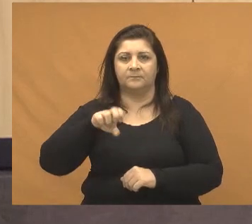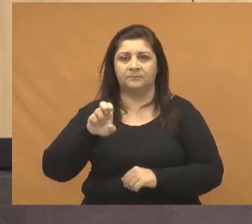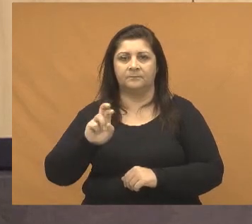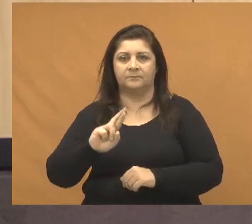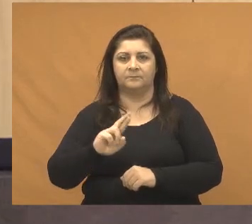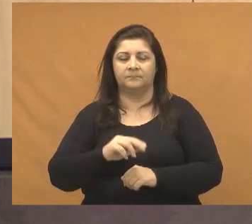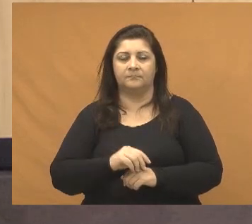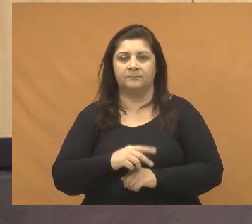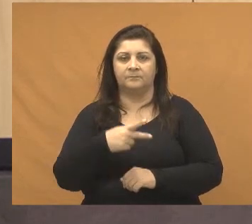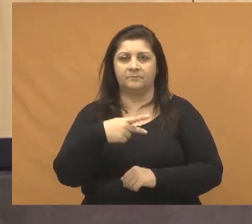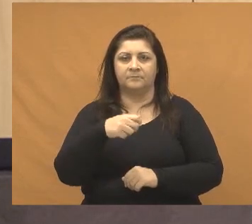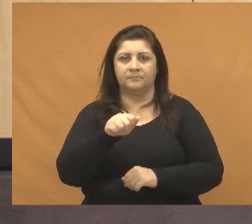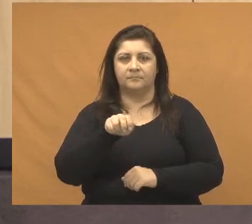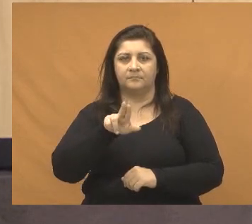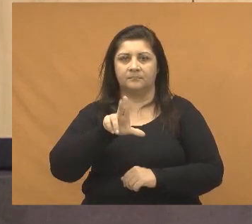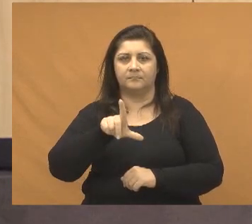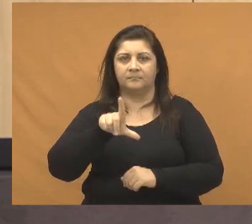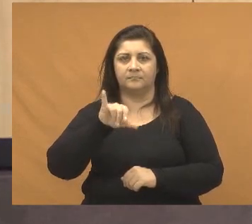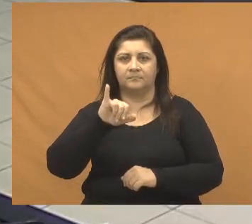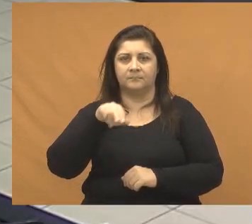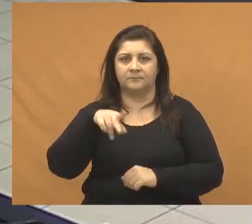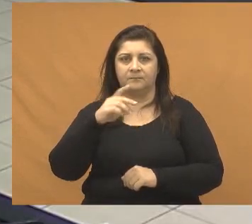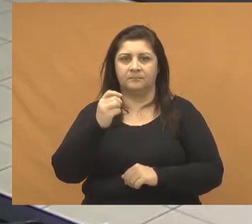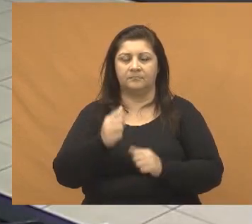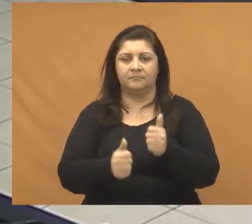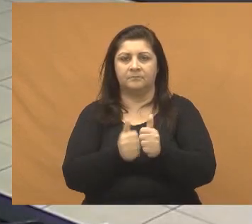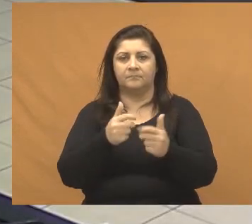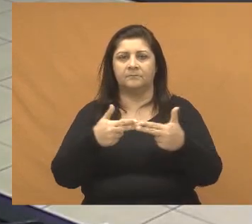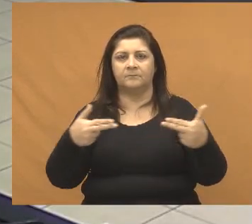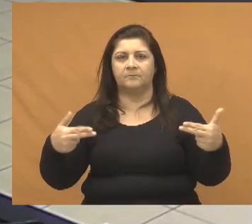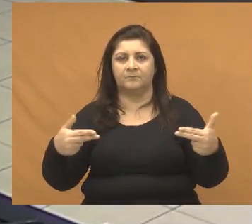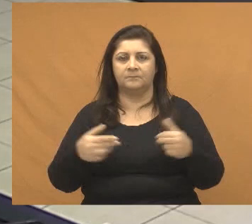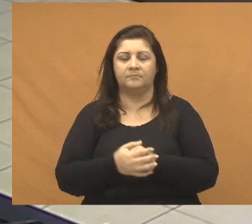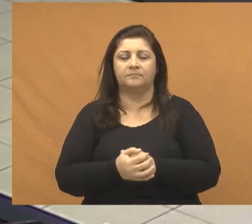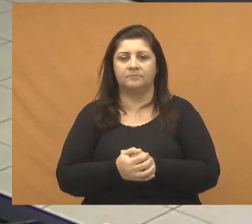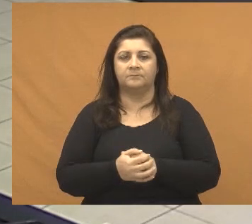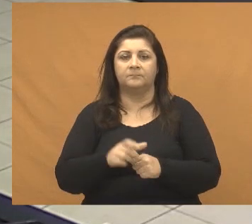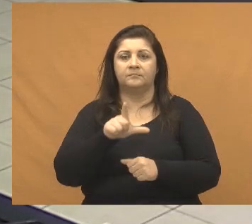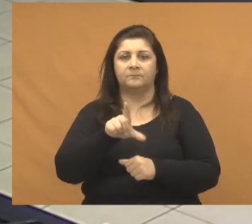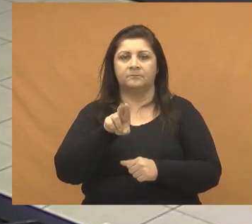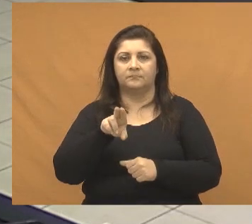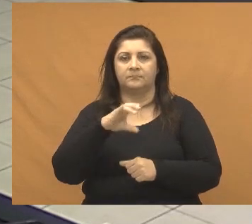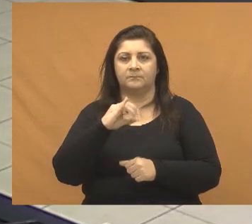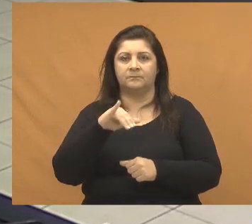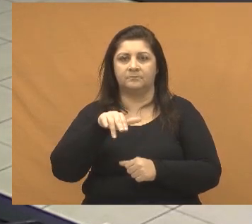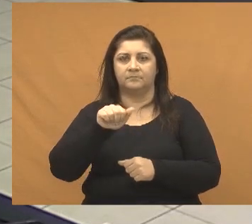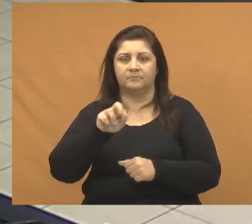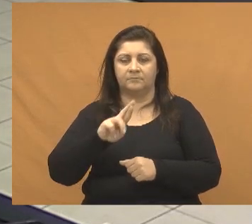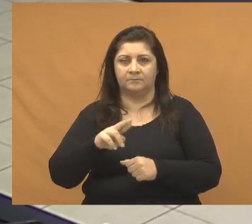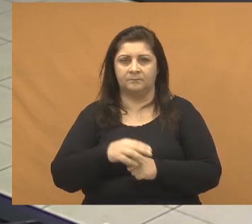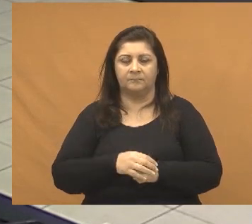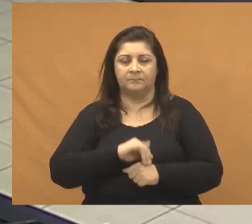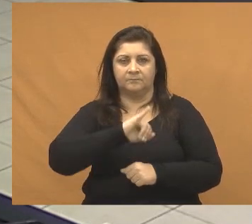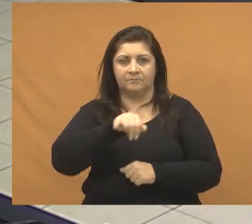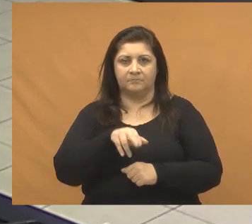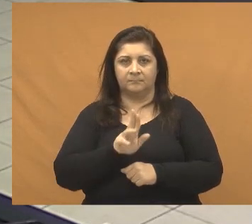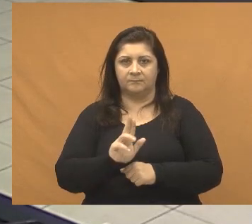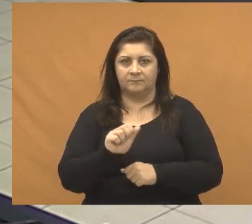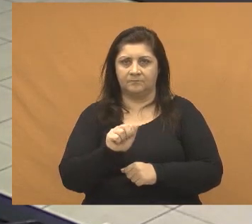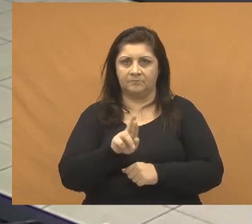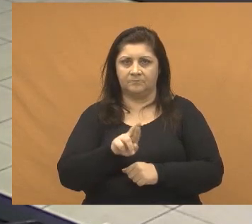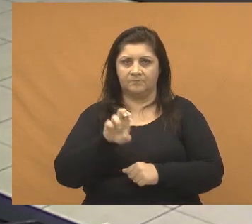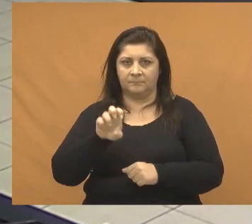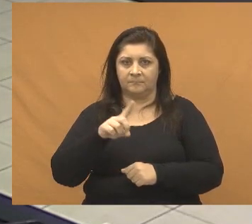Madureira, Paulinho do Esporte, Lucimar Ponciano, Juarez Araújo, Dr.